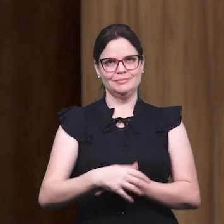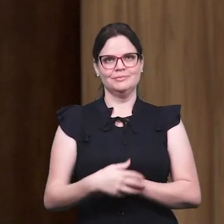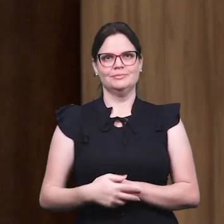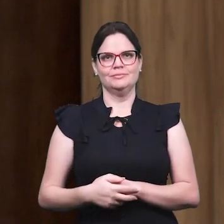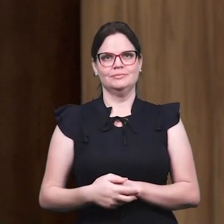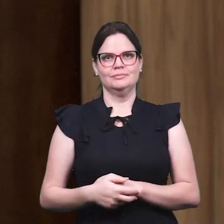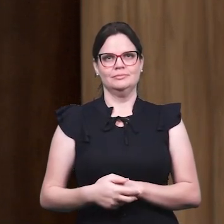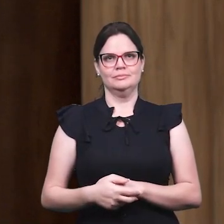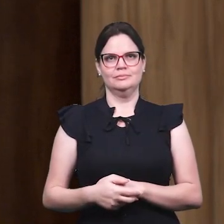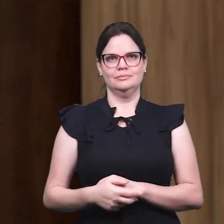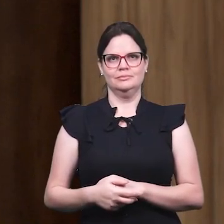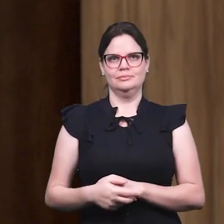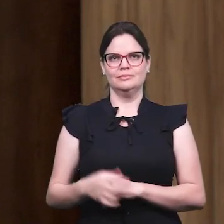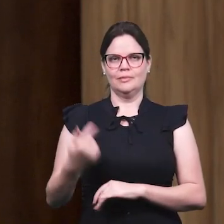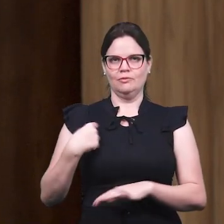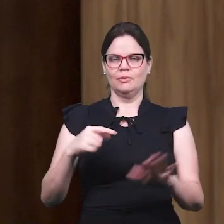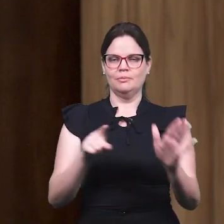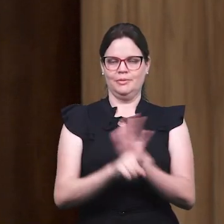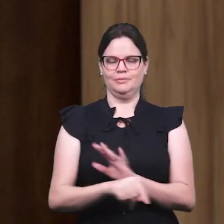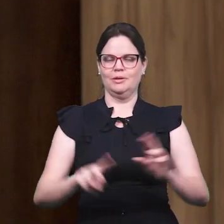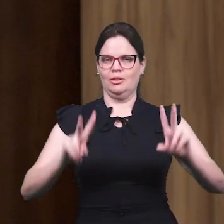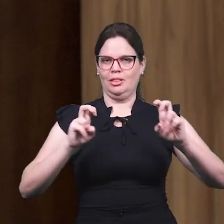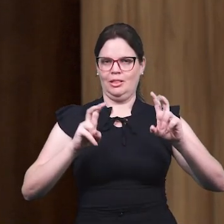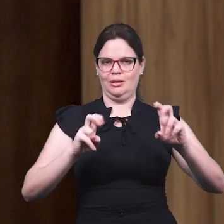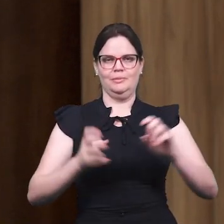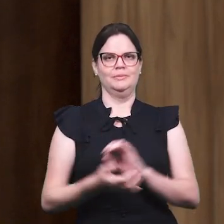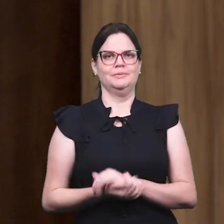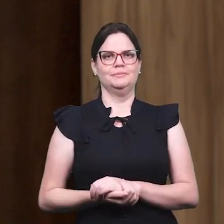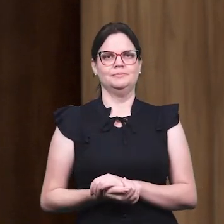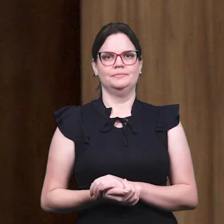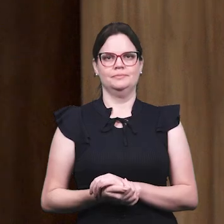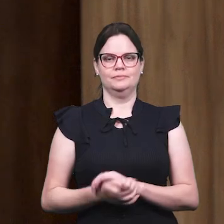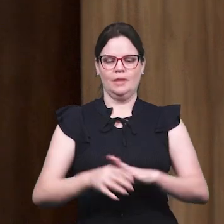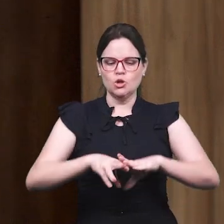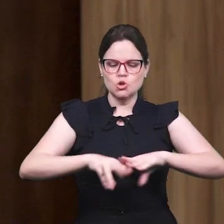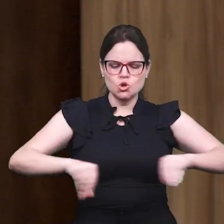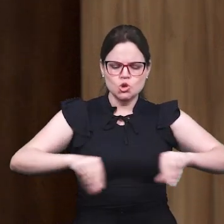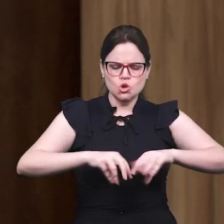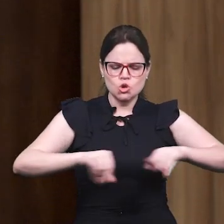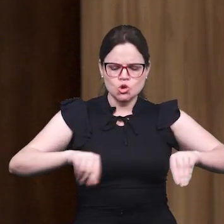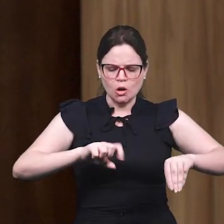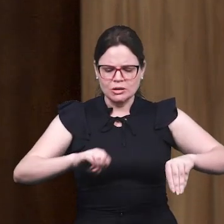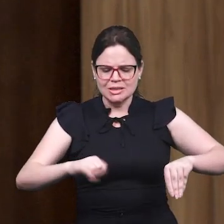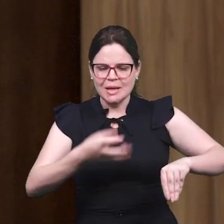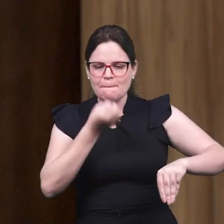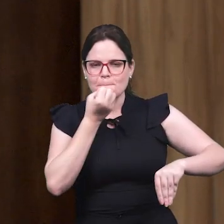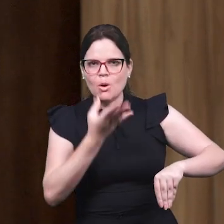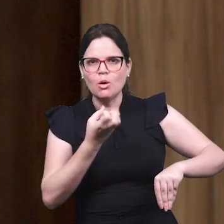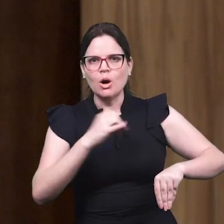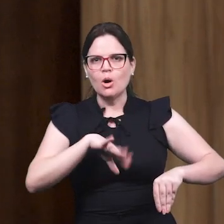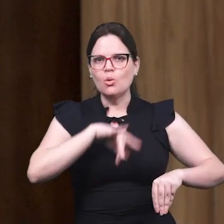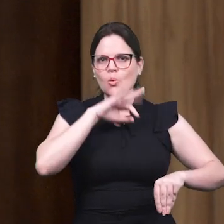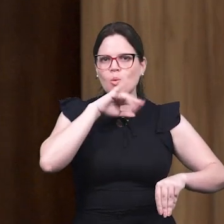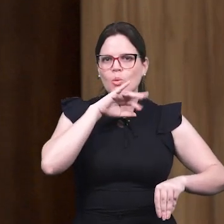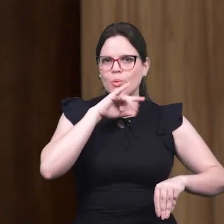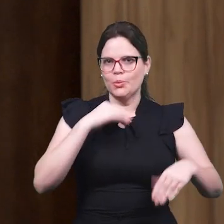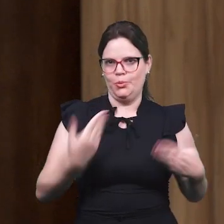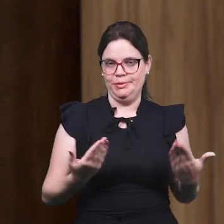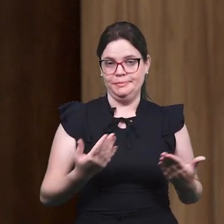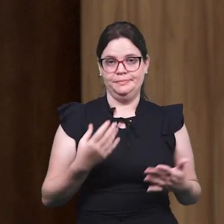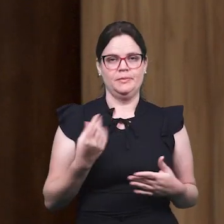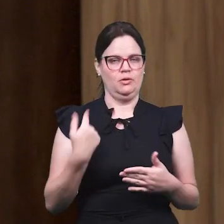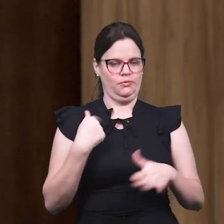vou direto ao tema da nossa entrevista aqui, a saúde do solo. Eu já vou começar com a